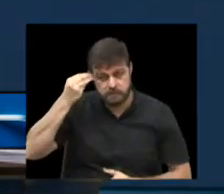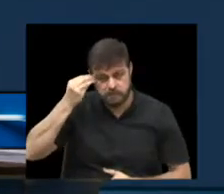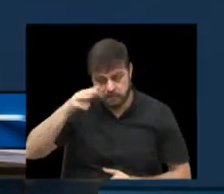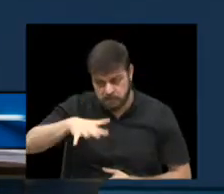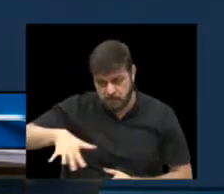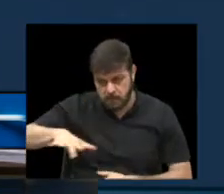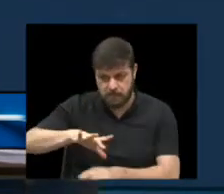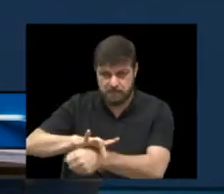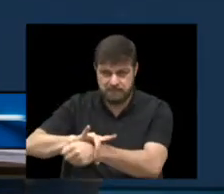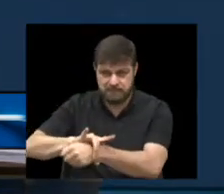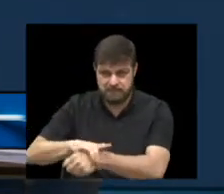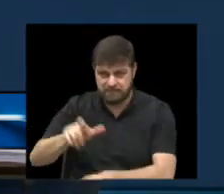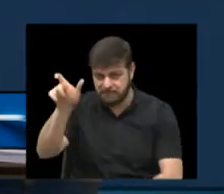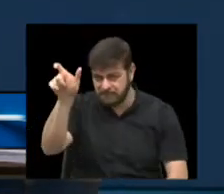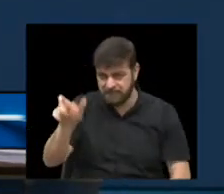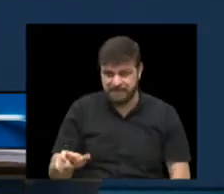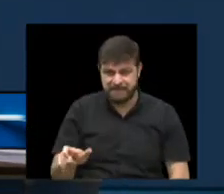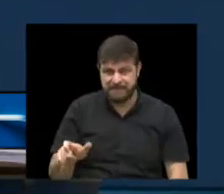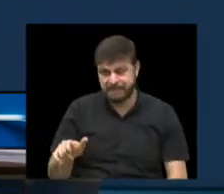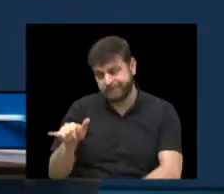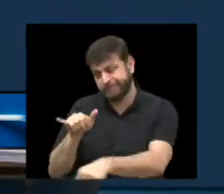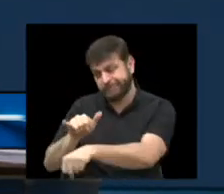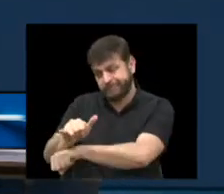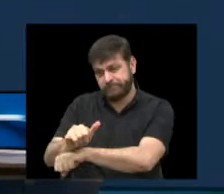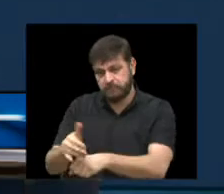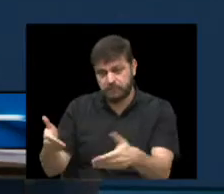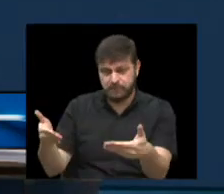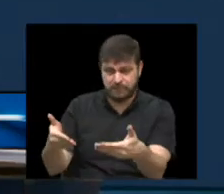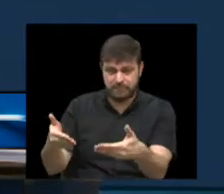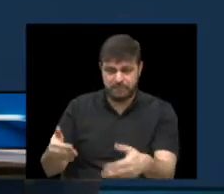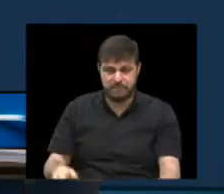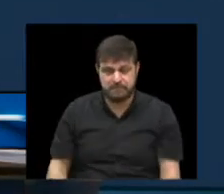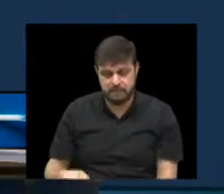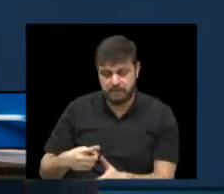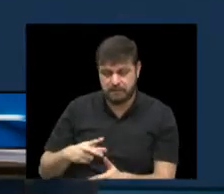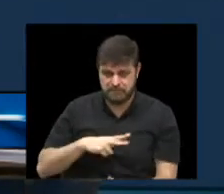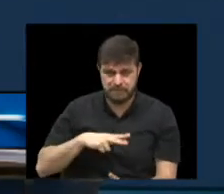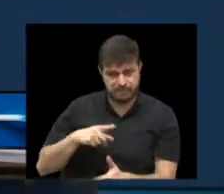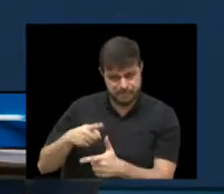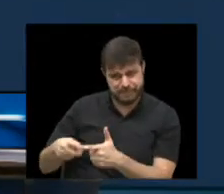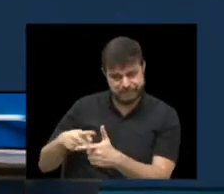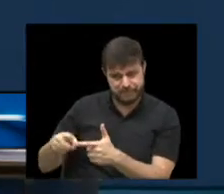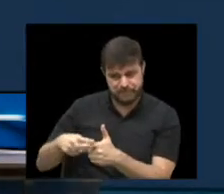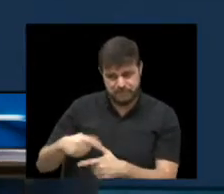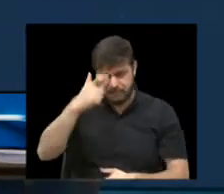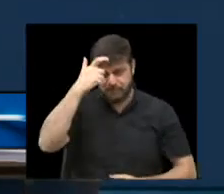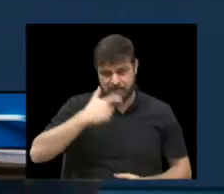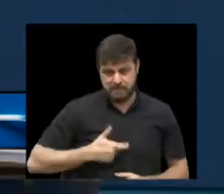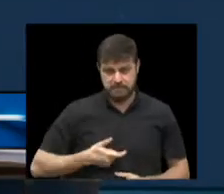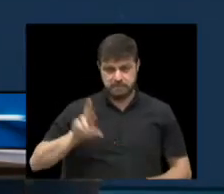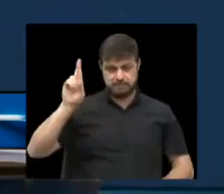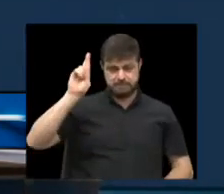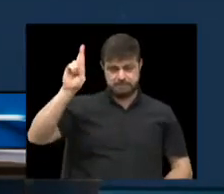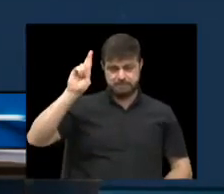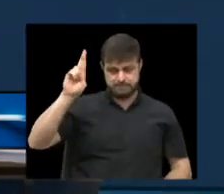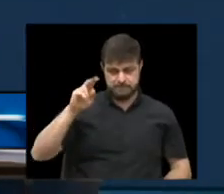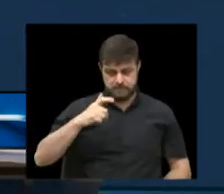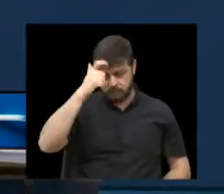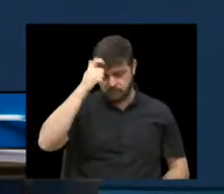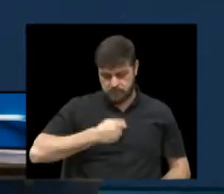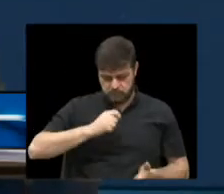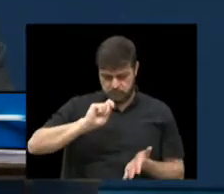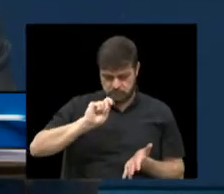por motivos pessoais, não pôde estar presente, mas aqui o represento, uma vez que assinei estas